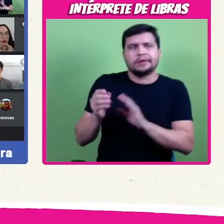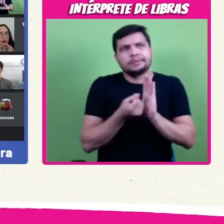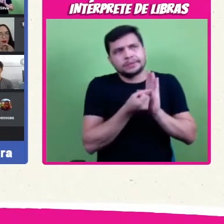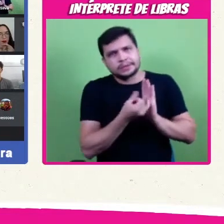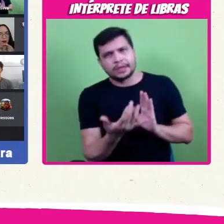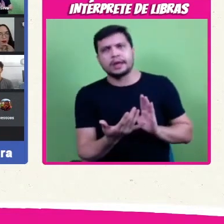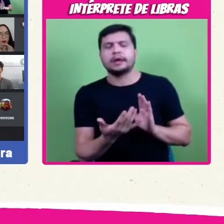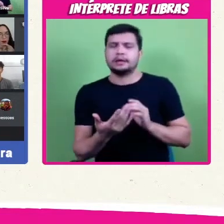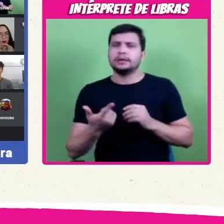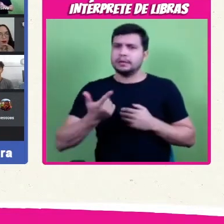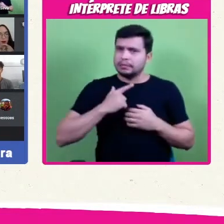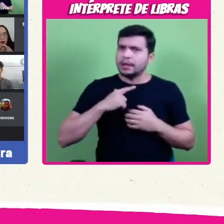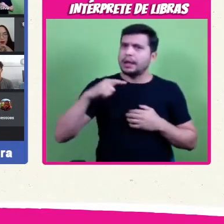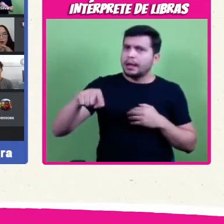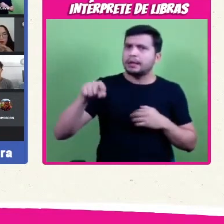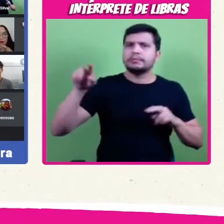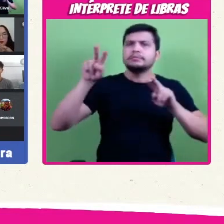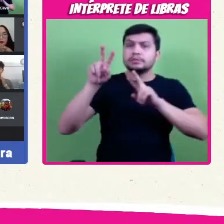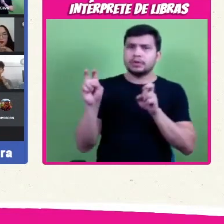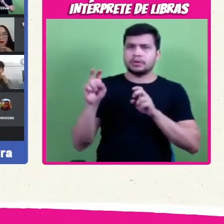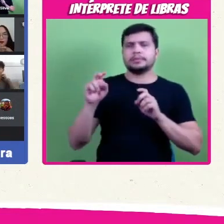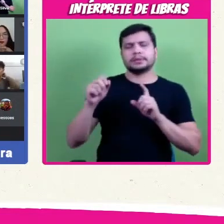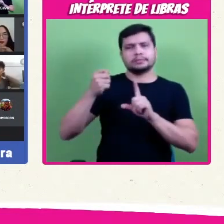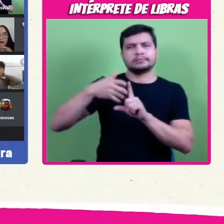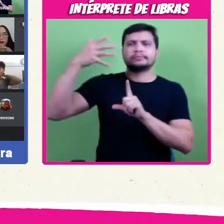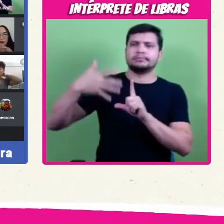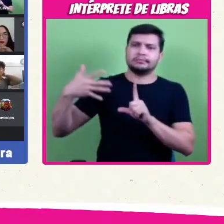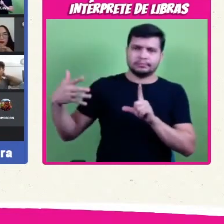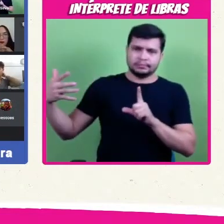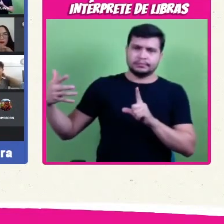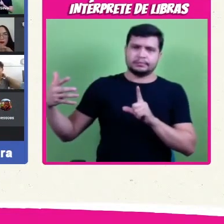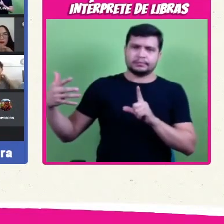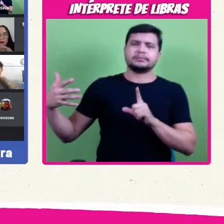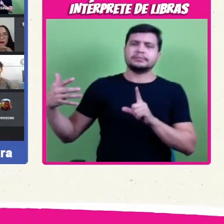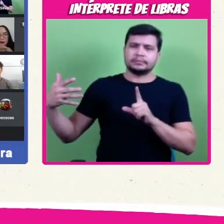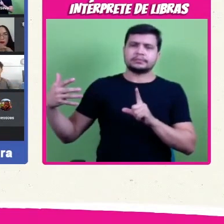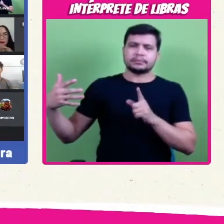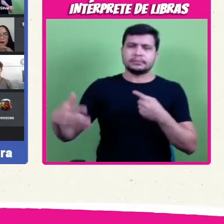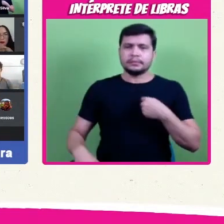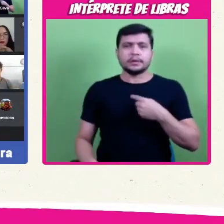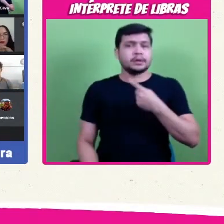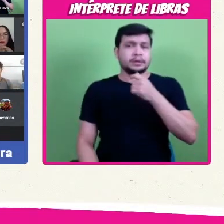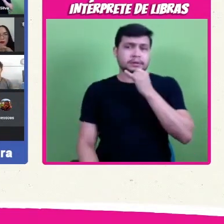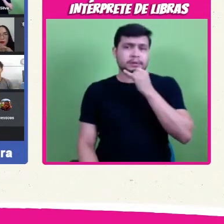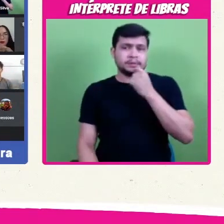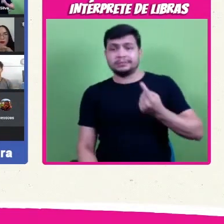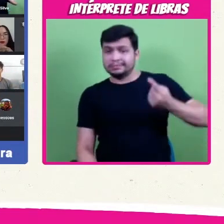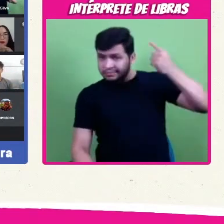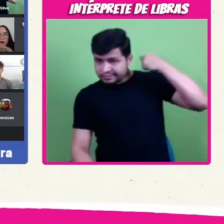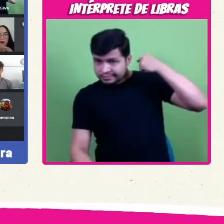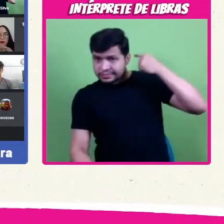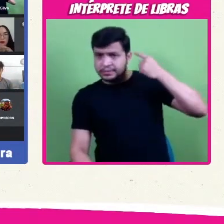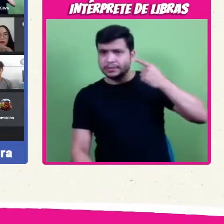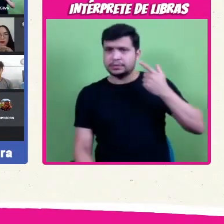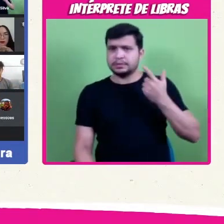exemplo, eu via os filmes lésbicos, eu via eram coisas assim, envolviam